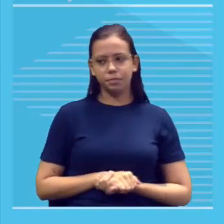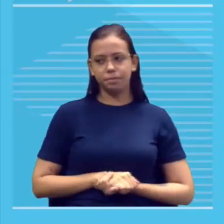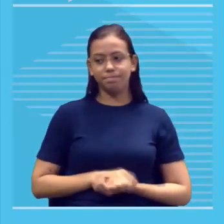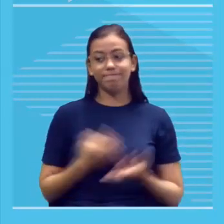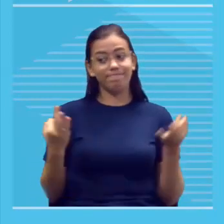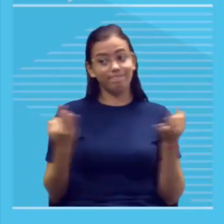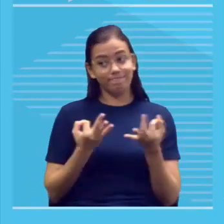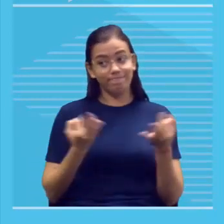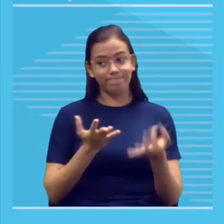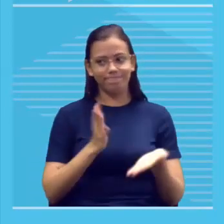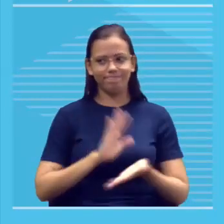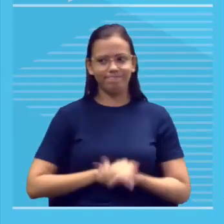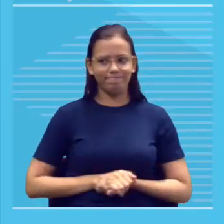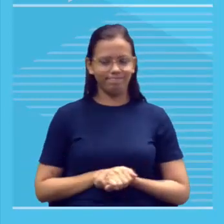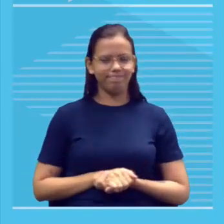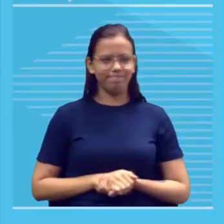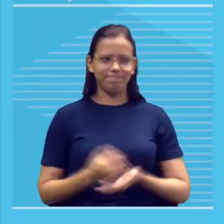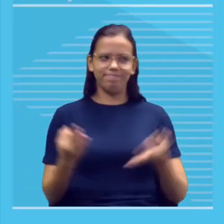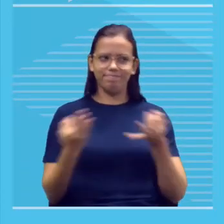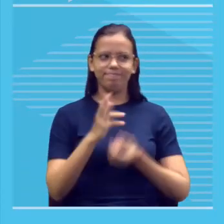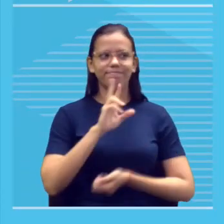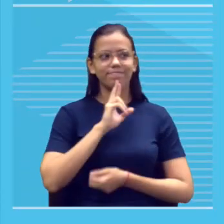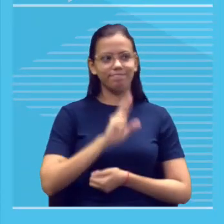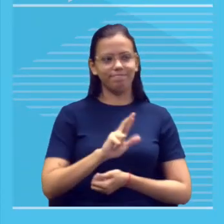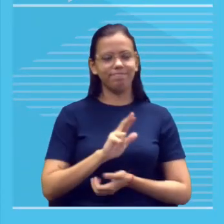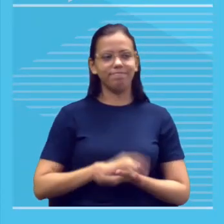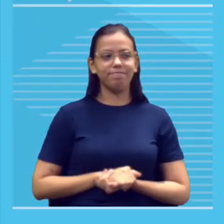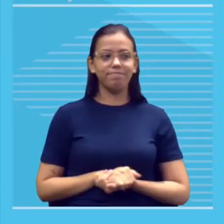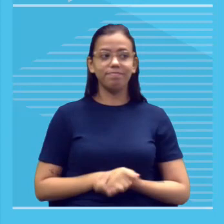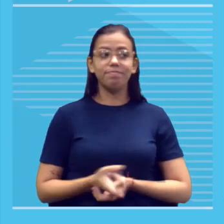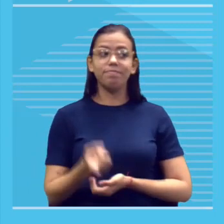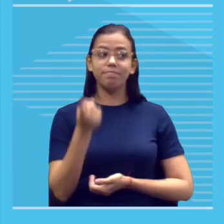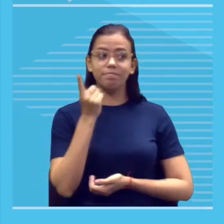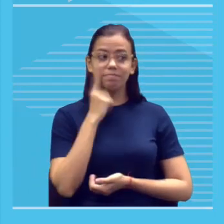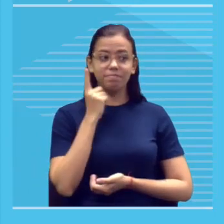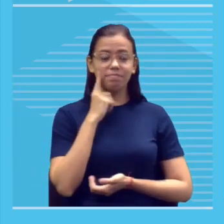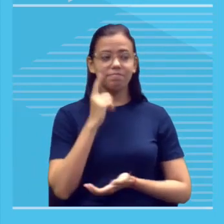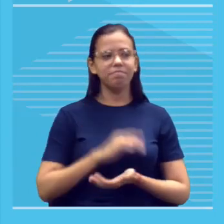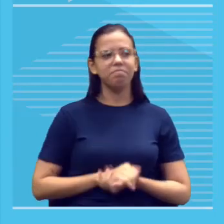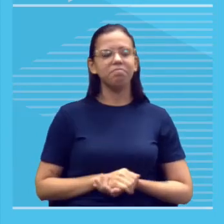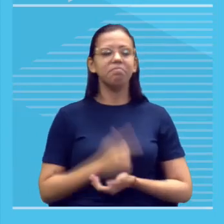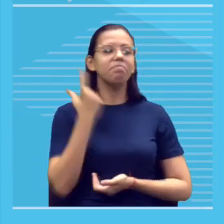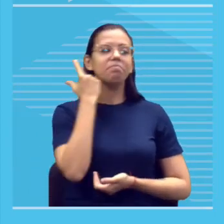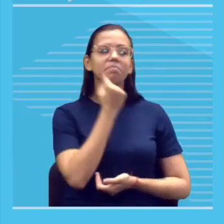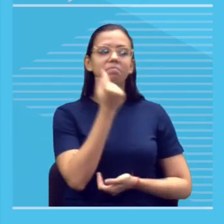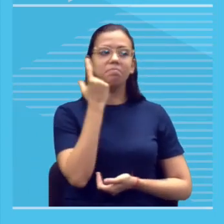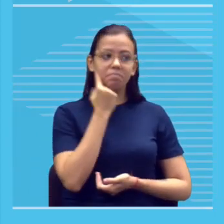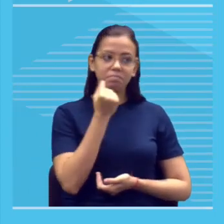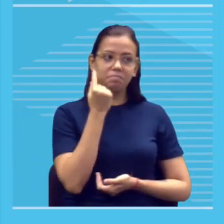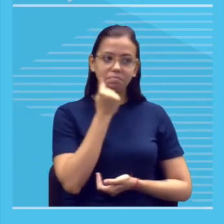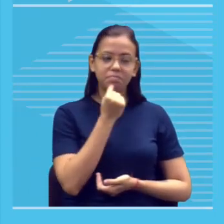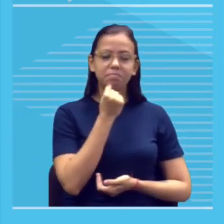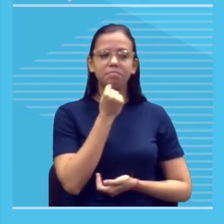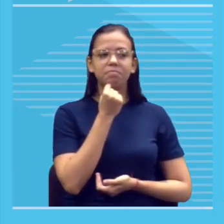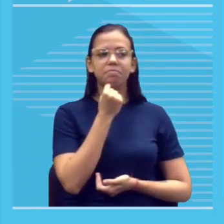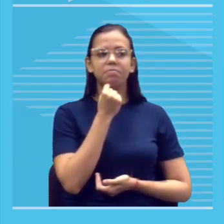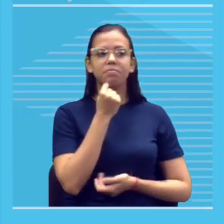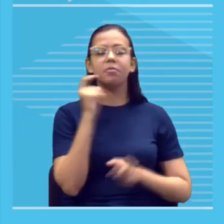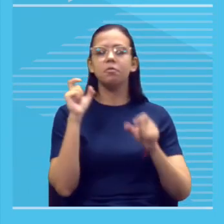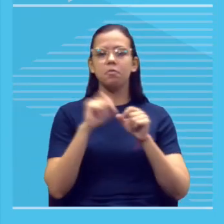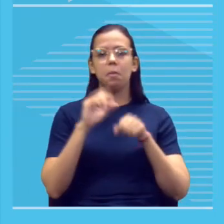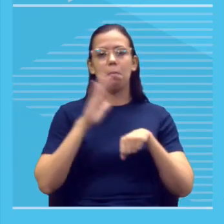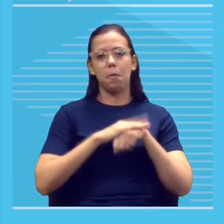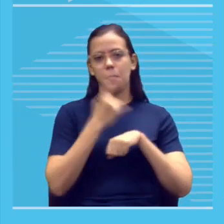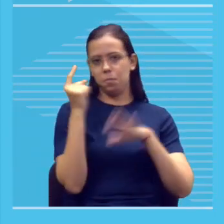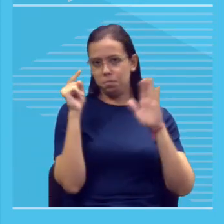perfeita perfeita resposta mas olha só Aí Allan Kardec não satisfeito ele faz mais